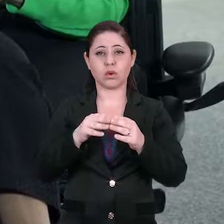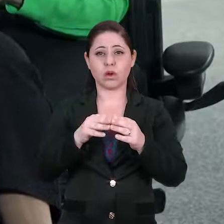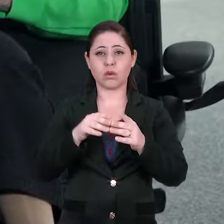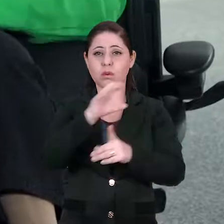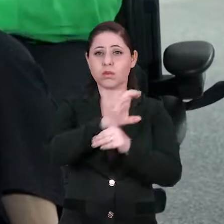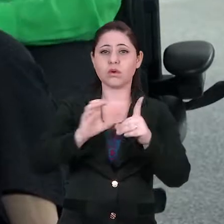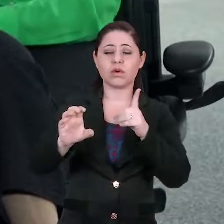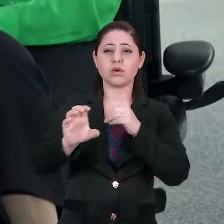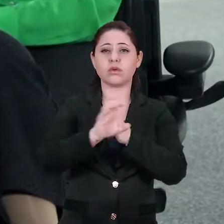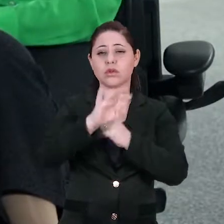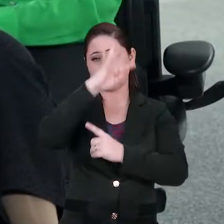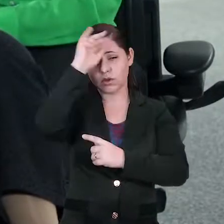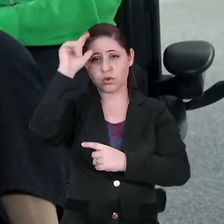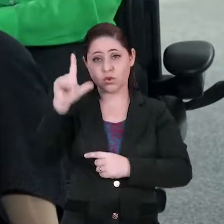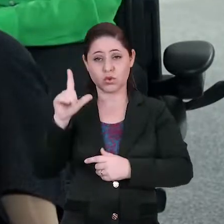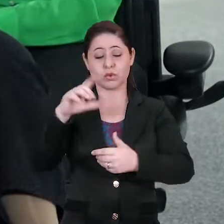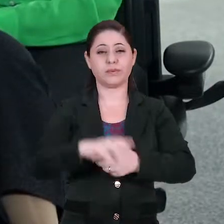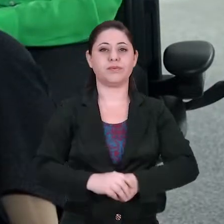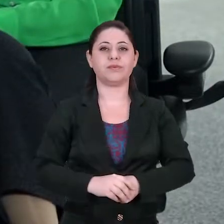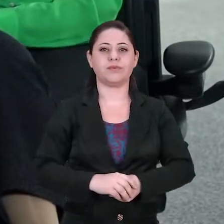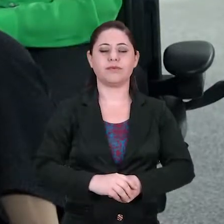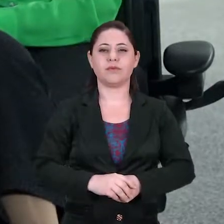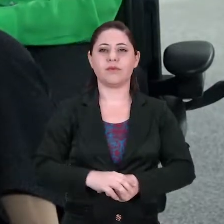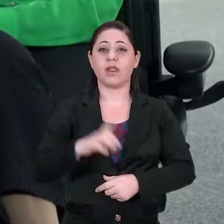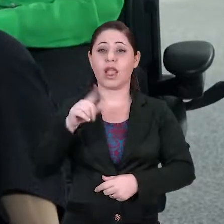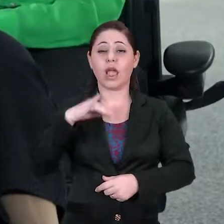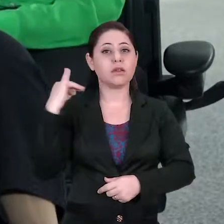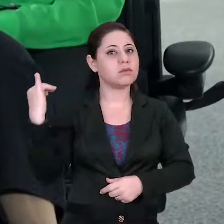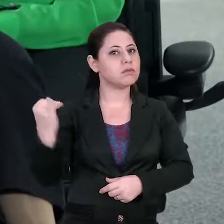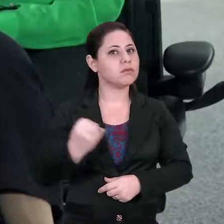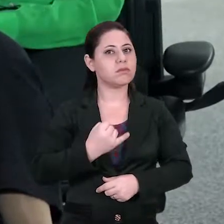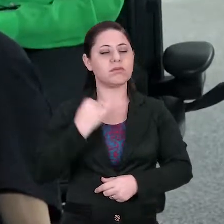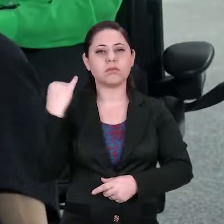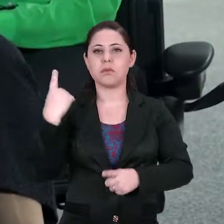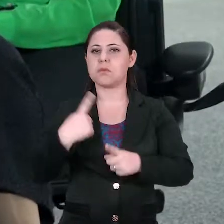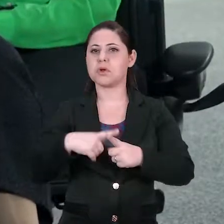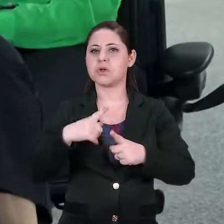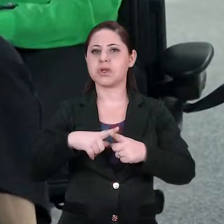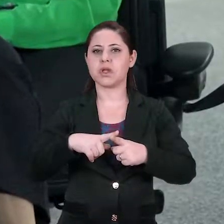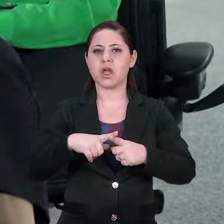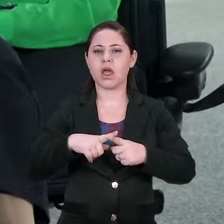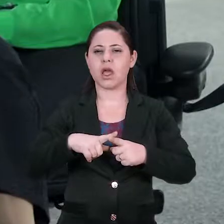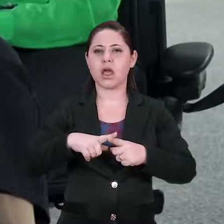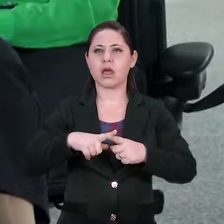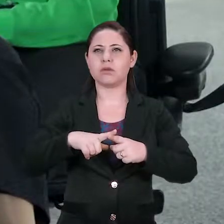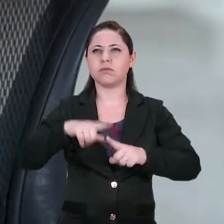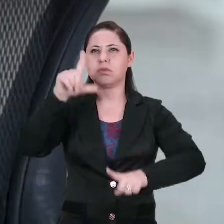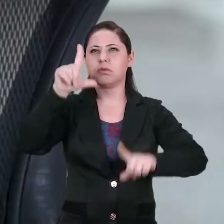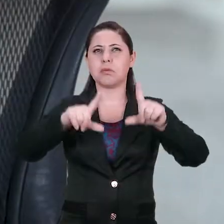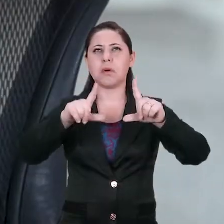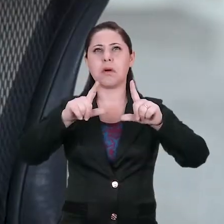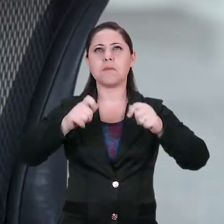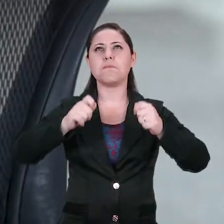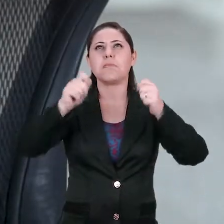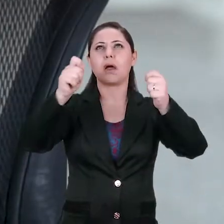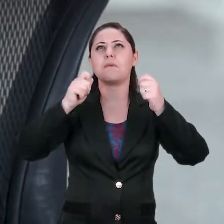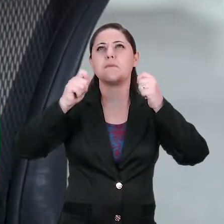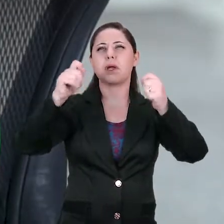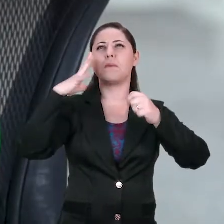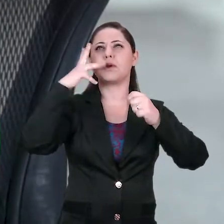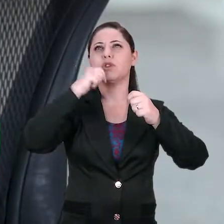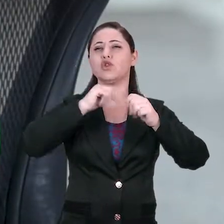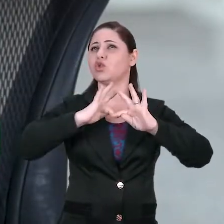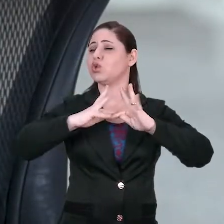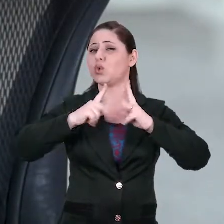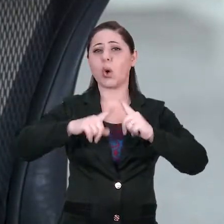a comunidade sul-mato-grossense. E foi muito interessante, foi uma campanha muito bonita, Benhur. De todas as